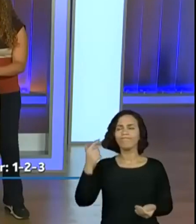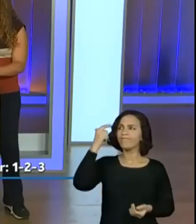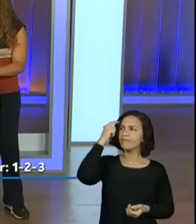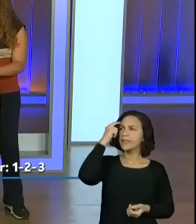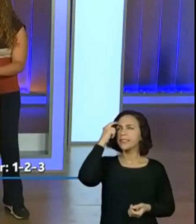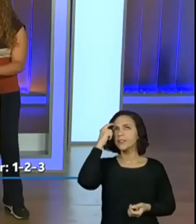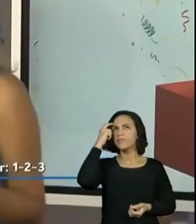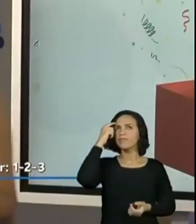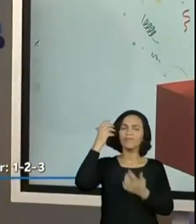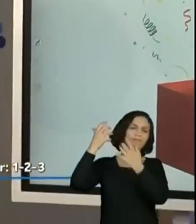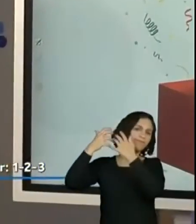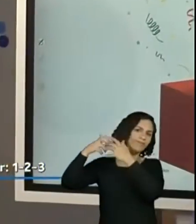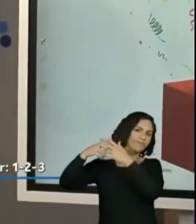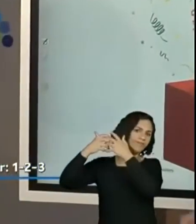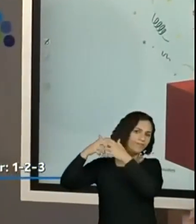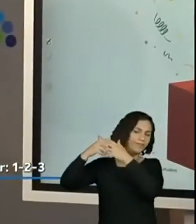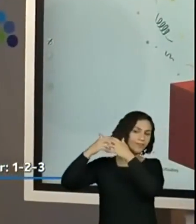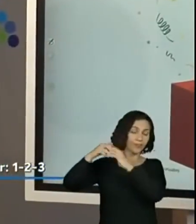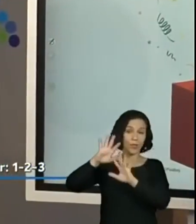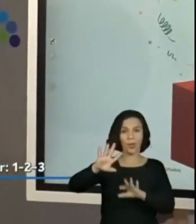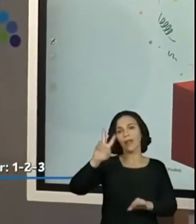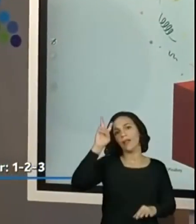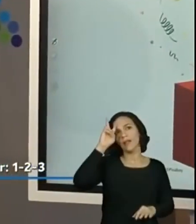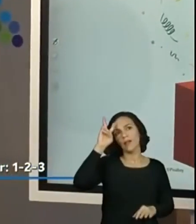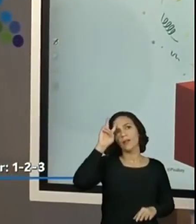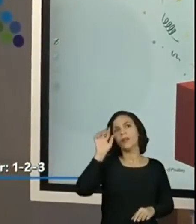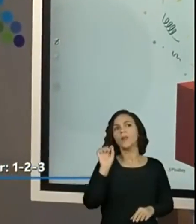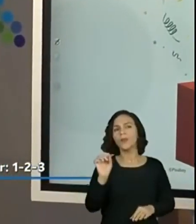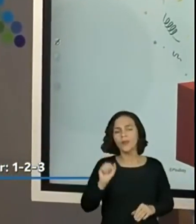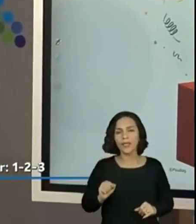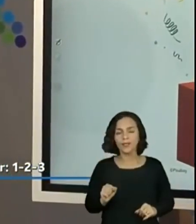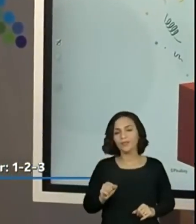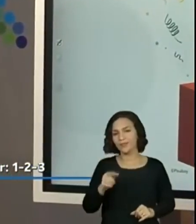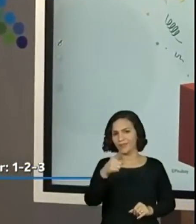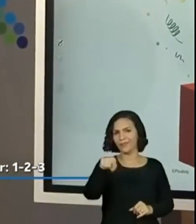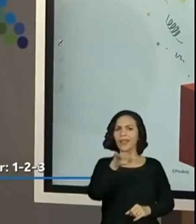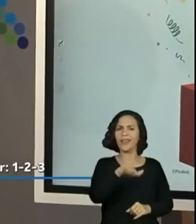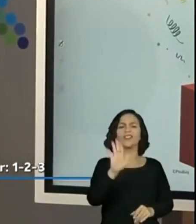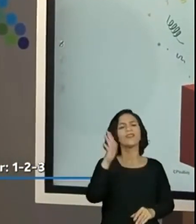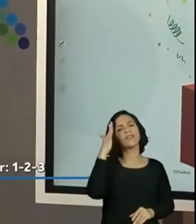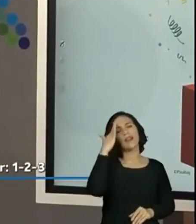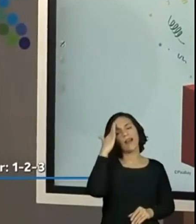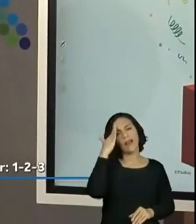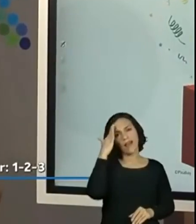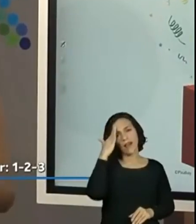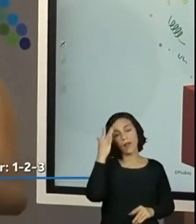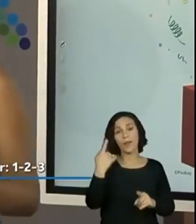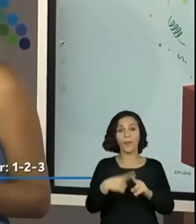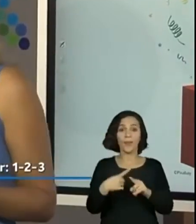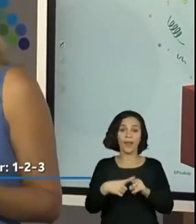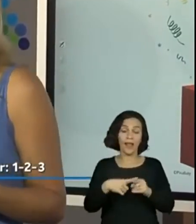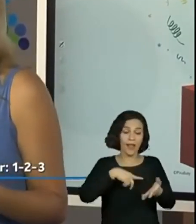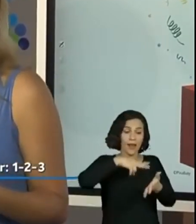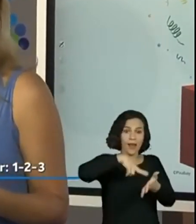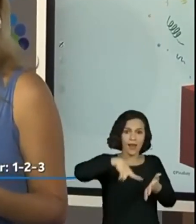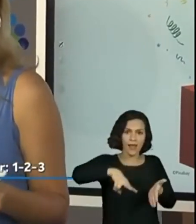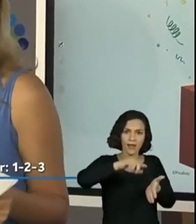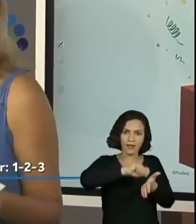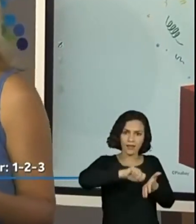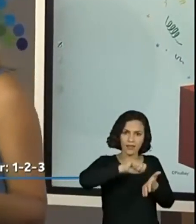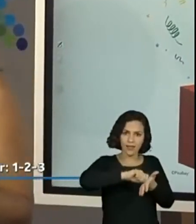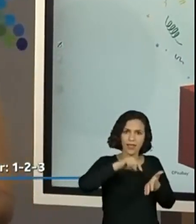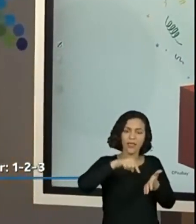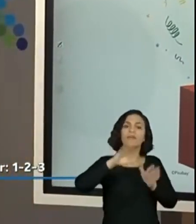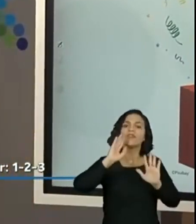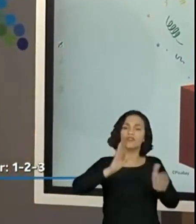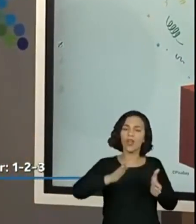aqui... Não é? Primeiro a gente vai relembrar um pouquinho, nós sabemos que a criançada já viu, porque no ler e escrever já passou aí